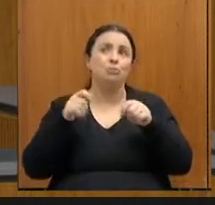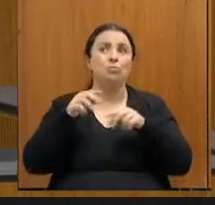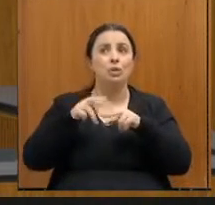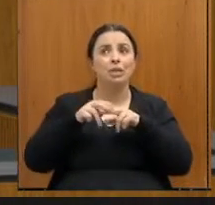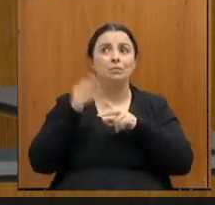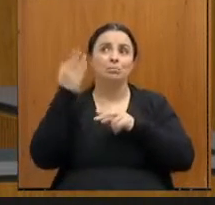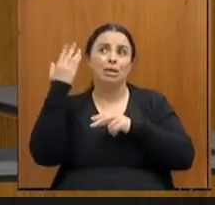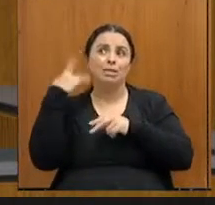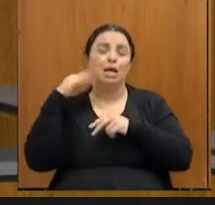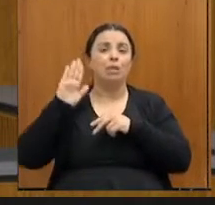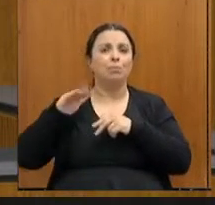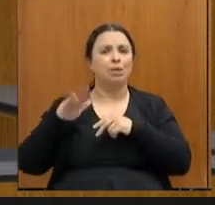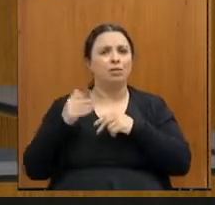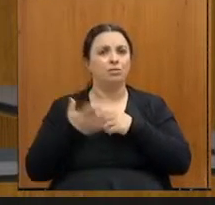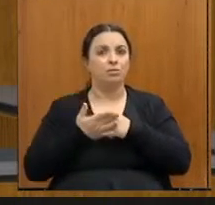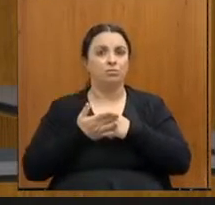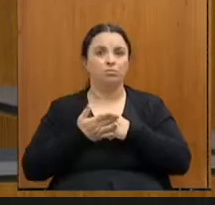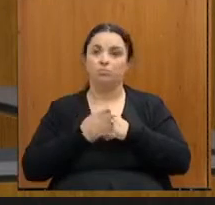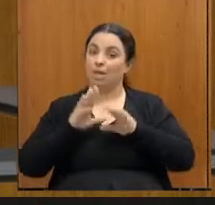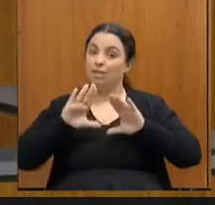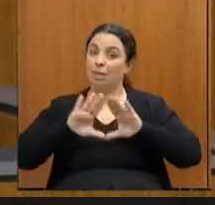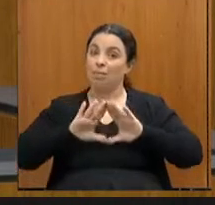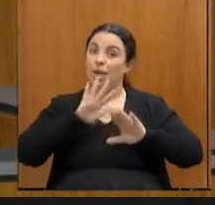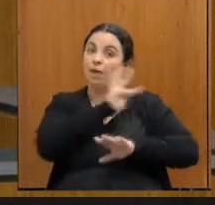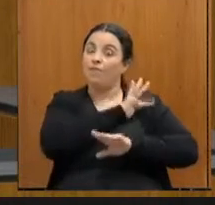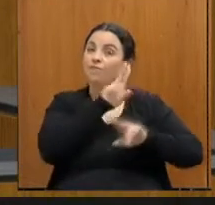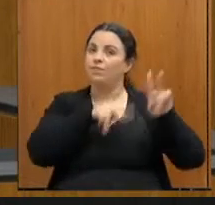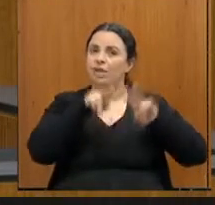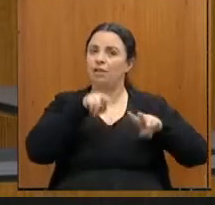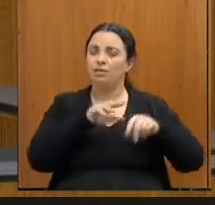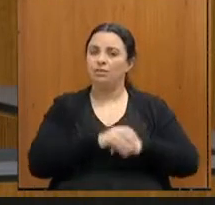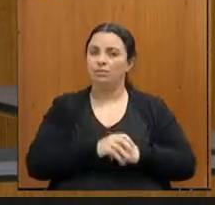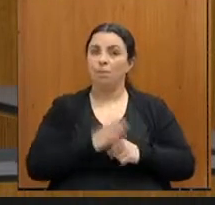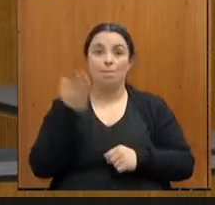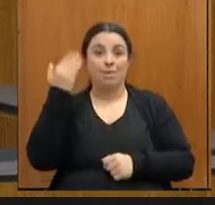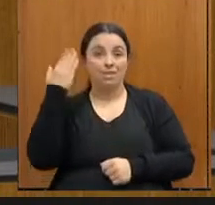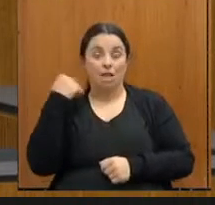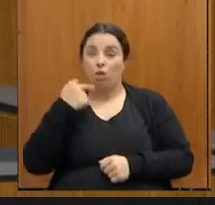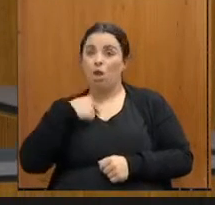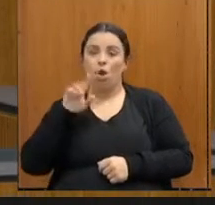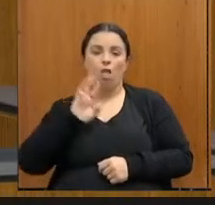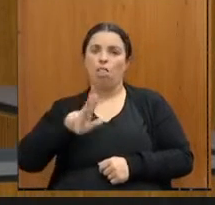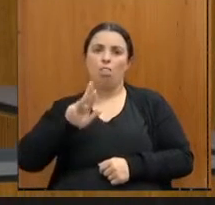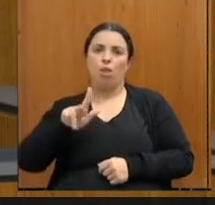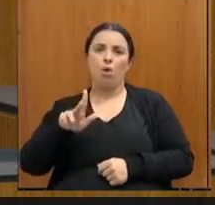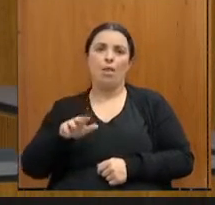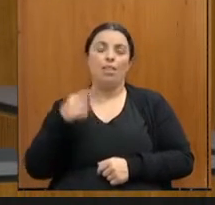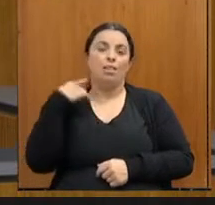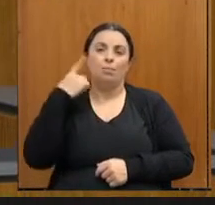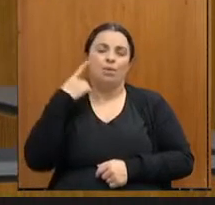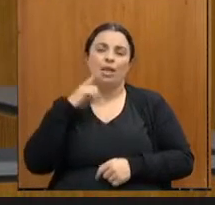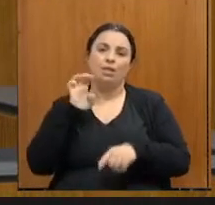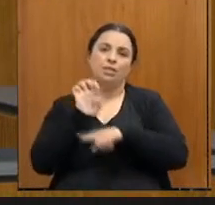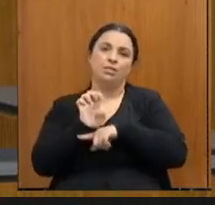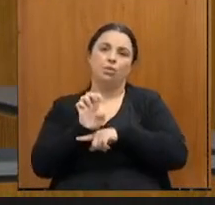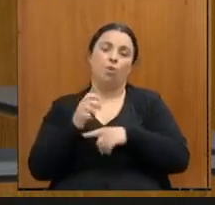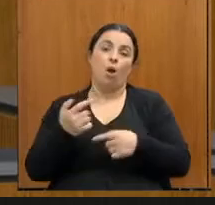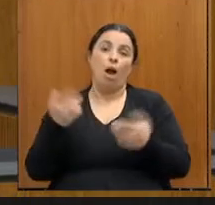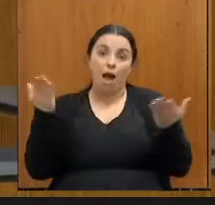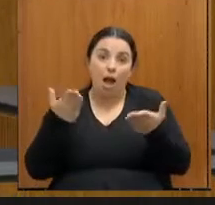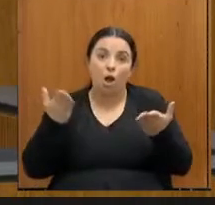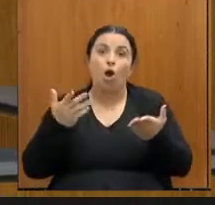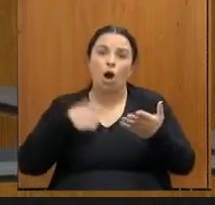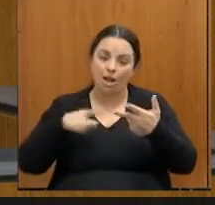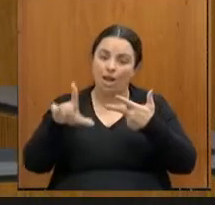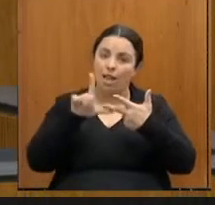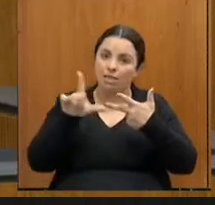fiscaliza passado o presidente eu não era deputado estadual eu sou deputado estadual nessa legislatura e portanto o papel